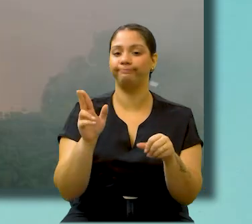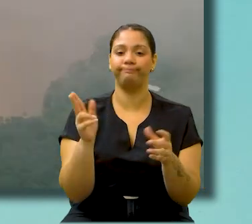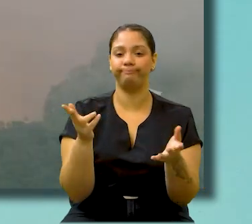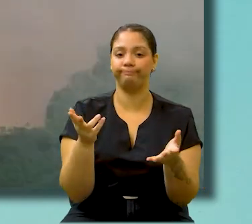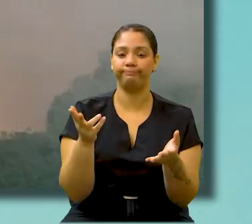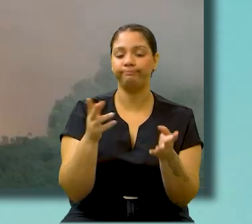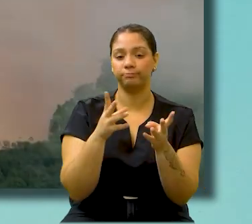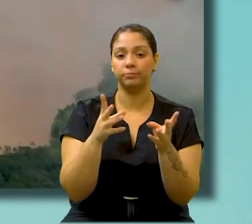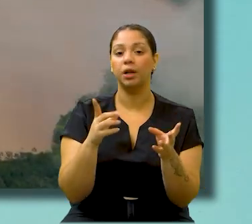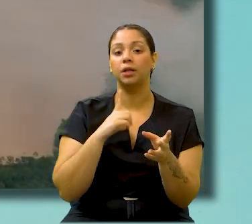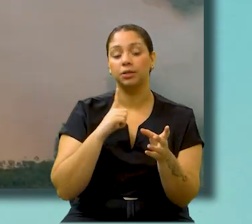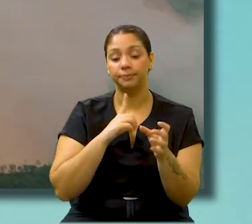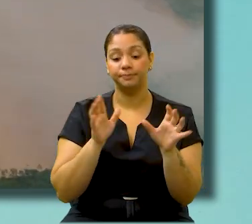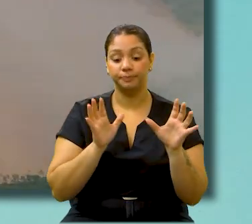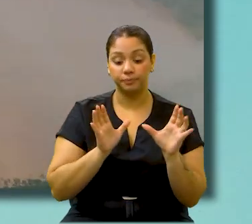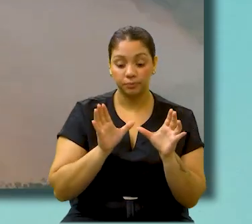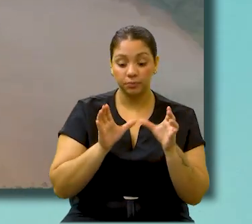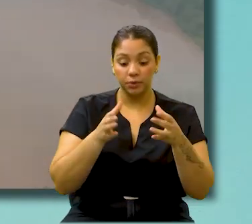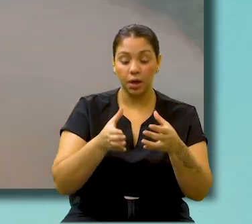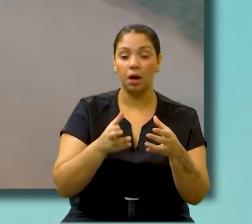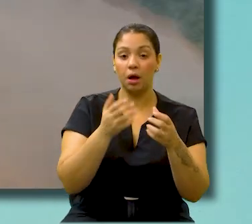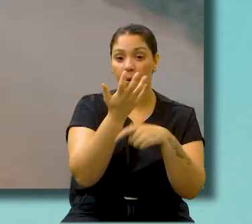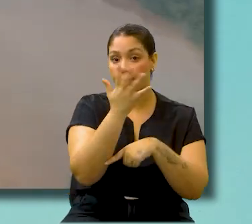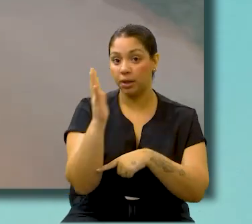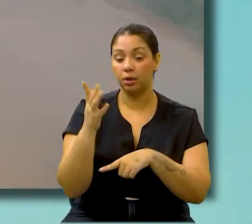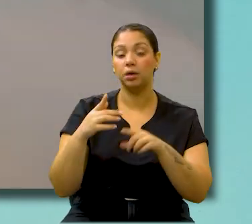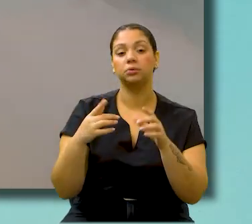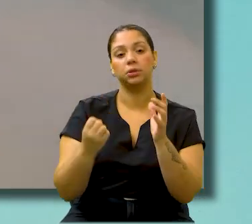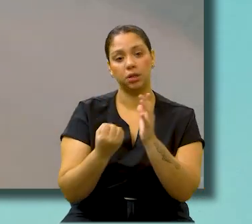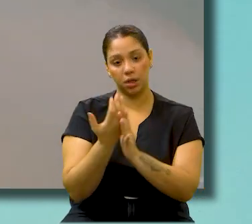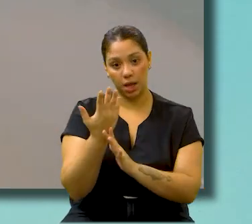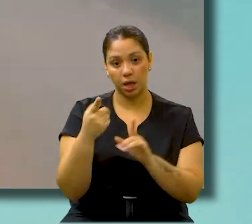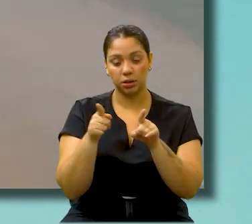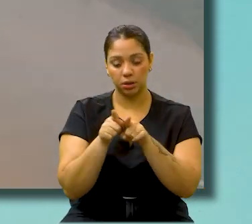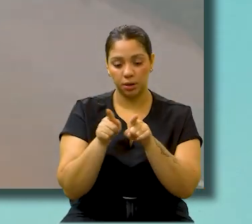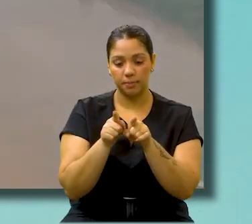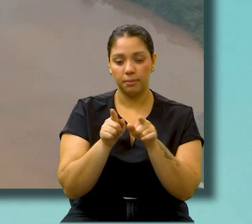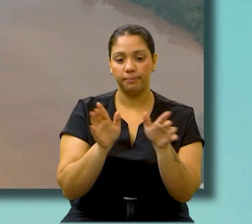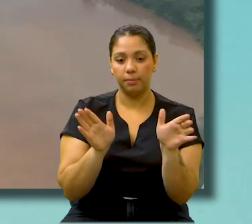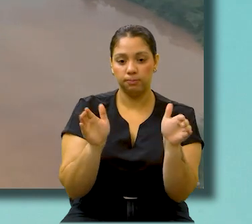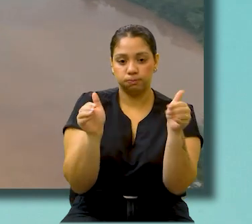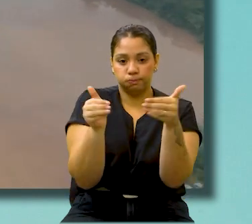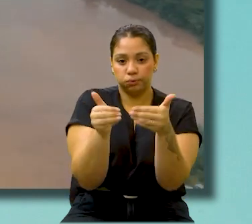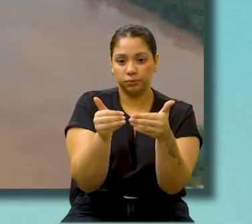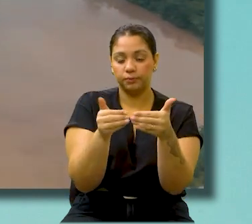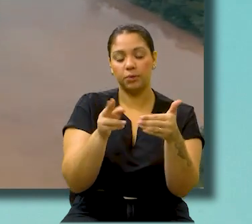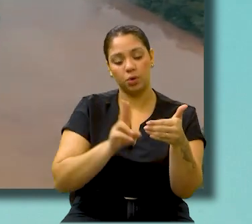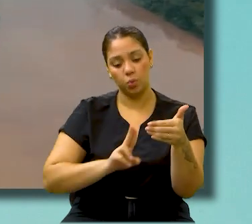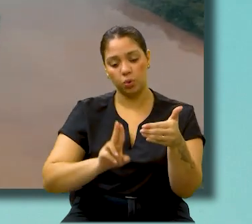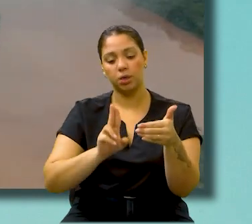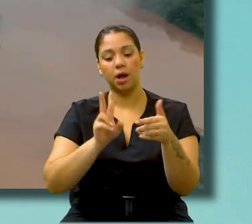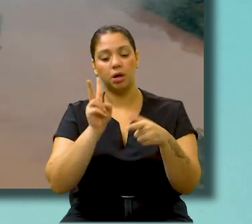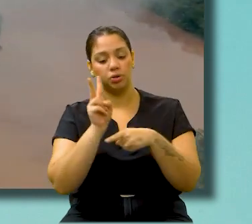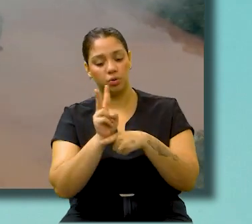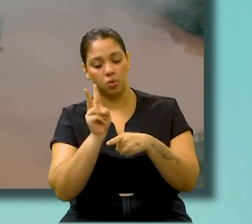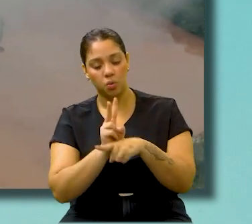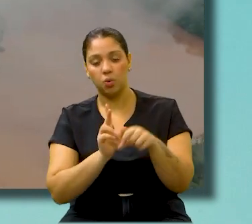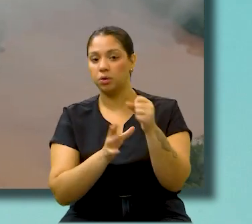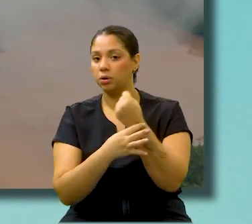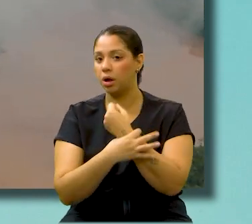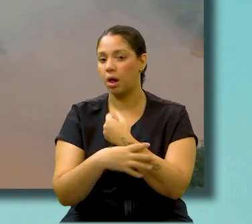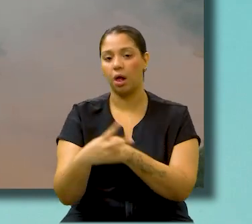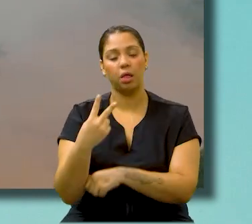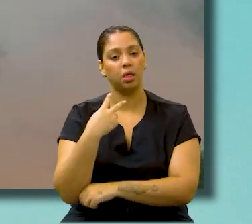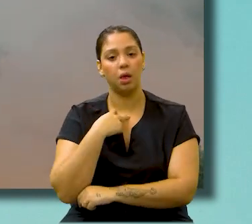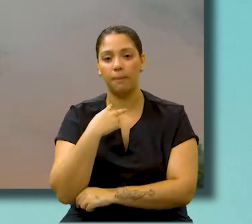de muitas reservas ambientais que foram feitas, e às vezes, né, unidades de conservação, reservas,